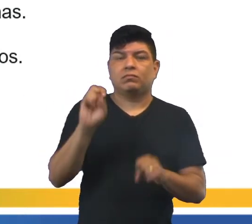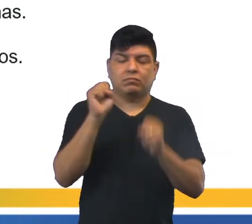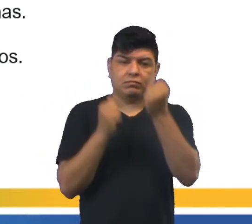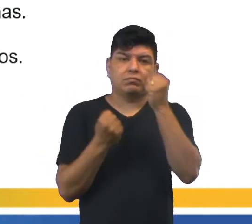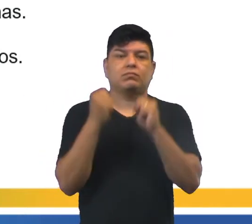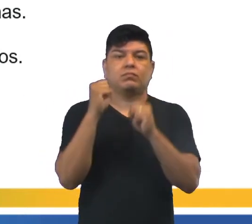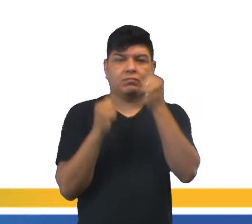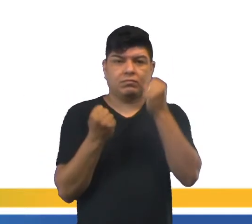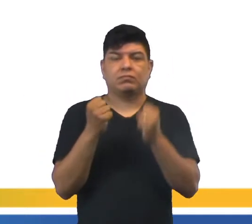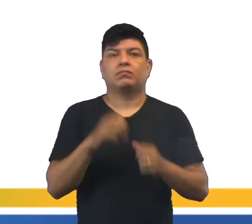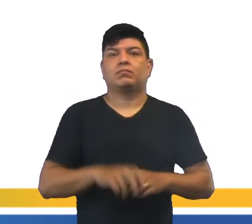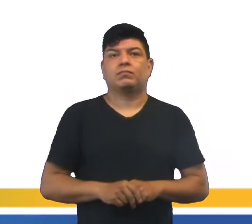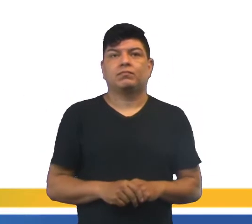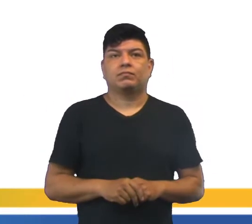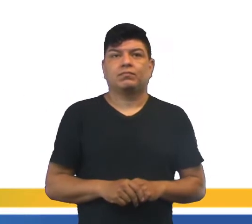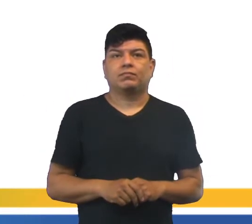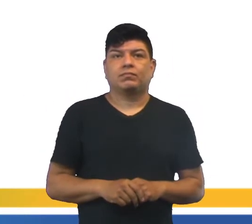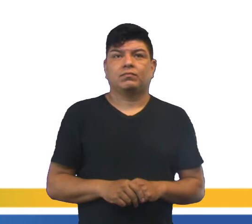mecânica.